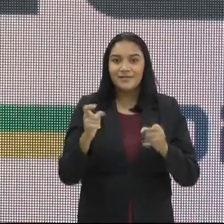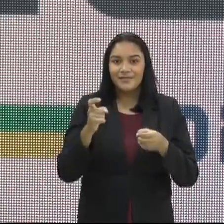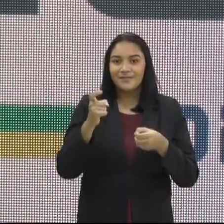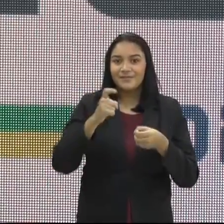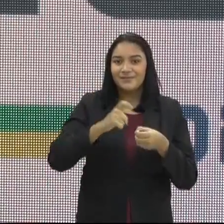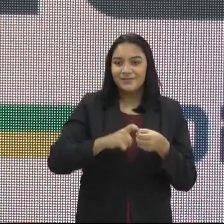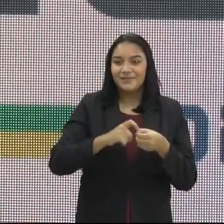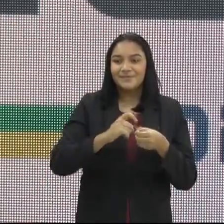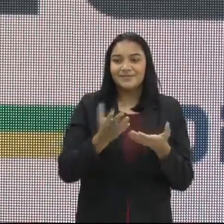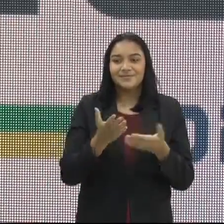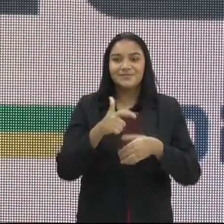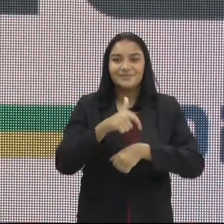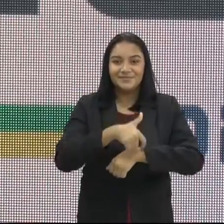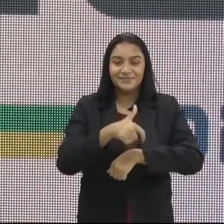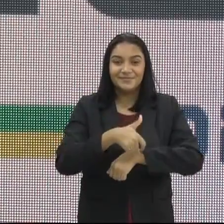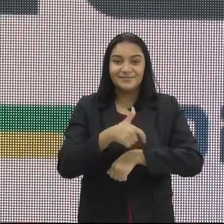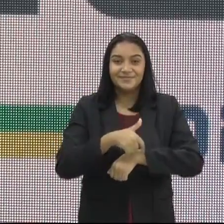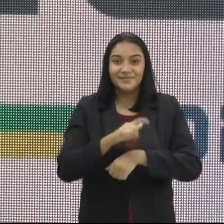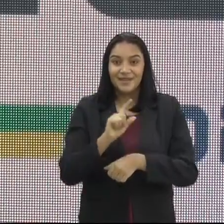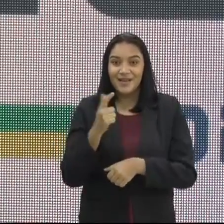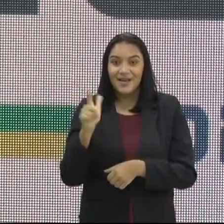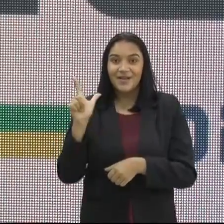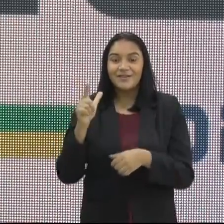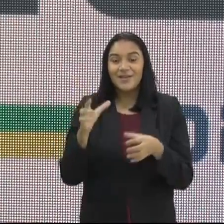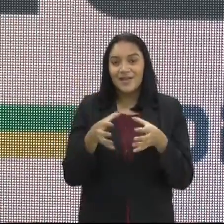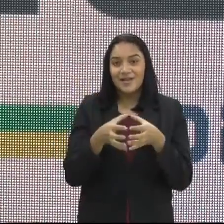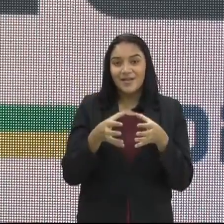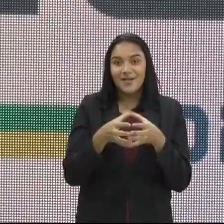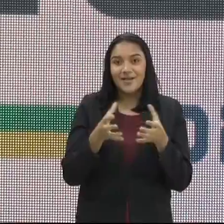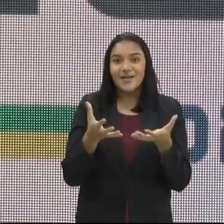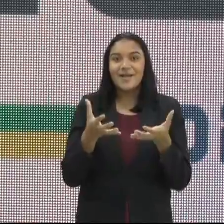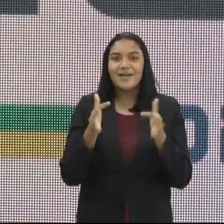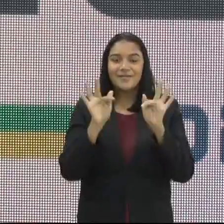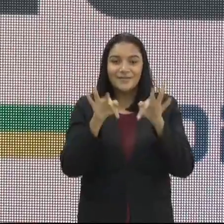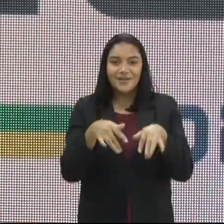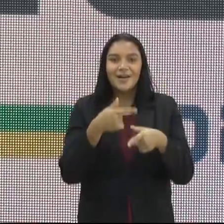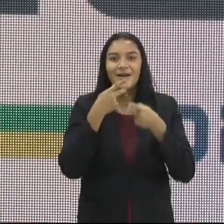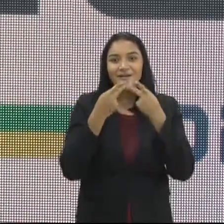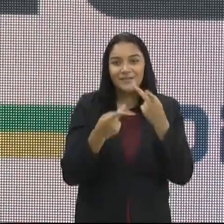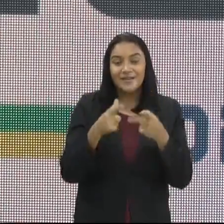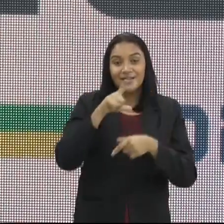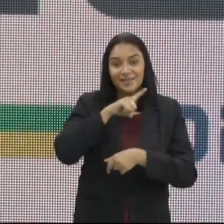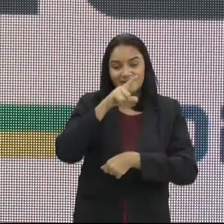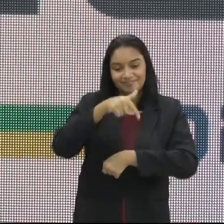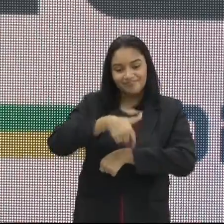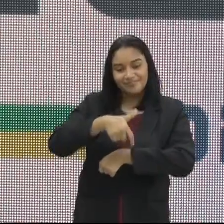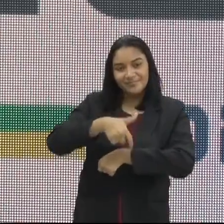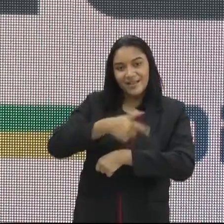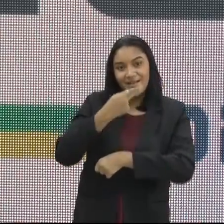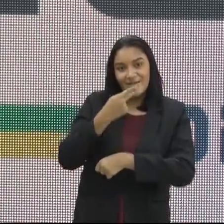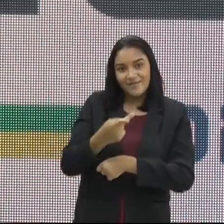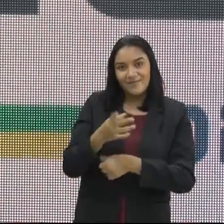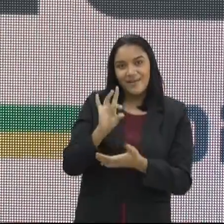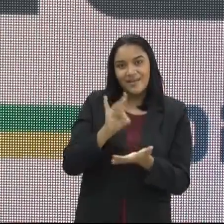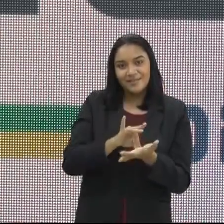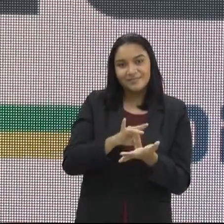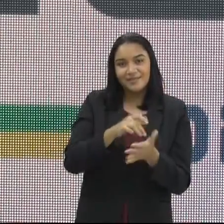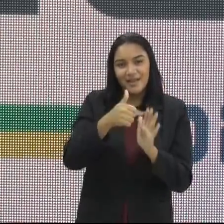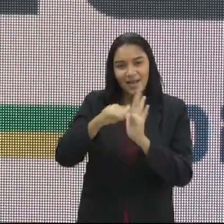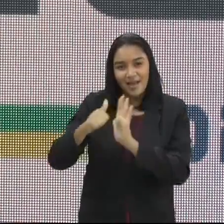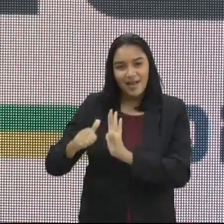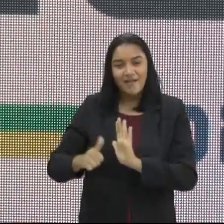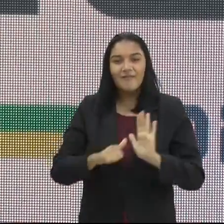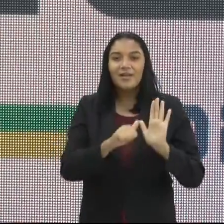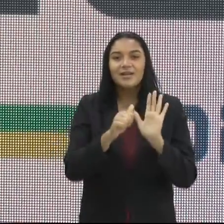intervalo comercial. No nosso próximo bloco, nós vamos para as considerações finais. Cada candidato vai ter um tempo para falar na realidade, avaliar